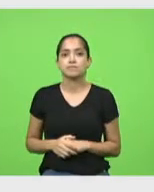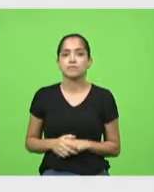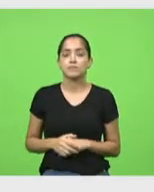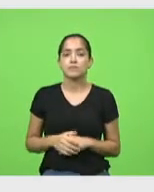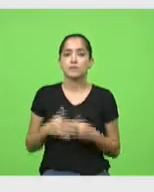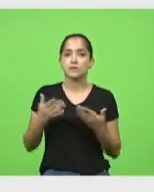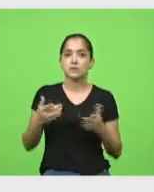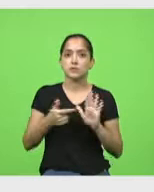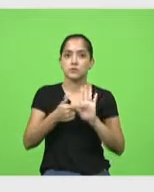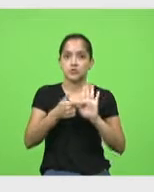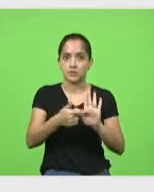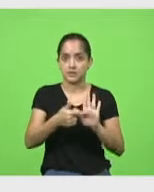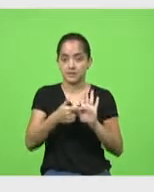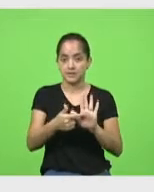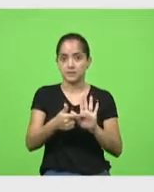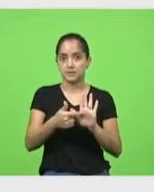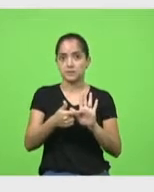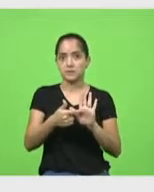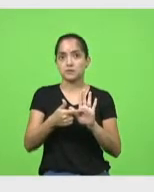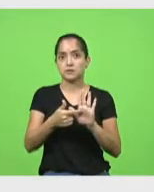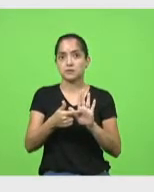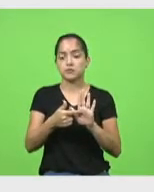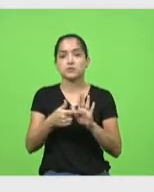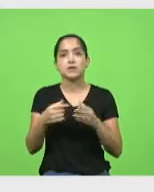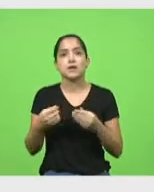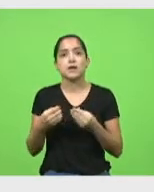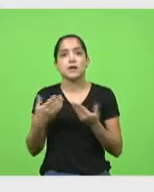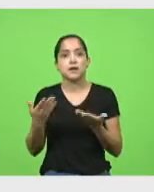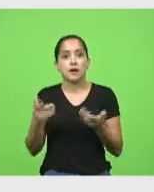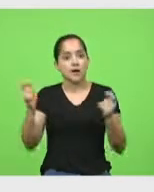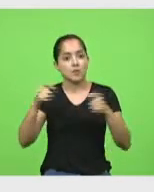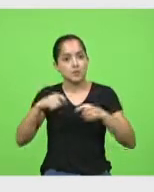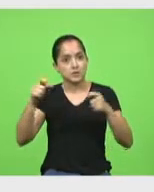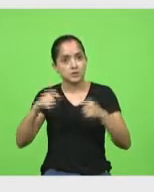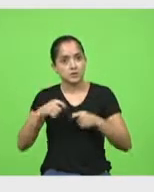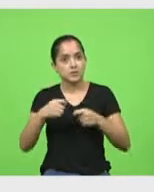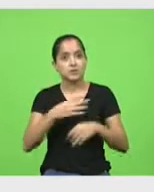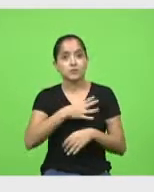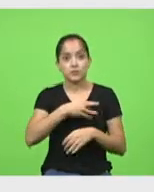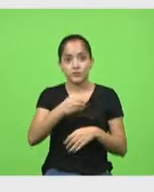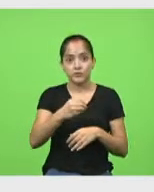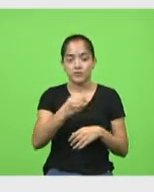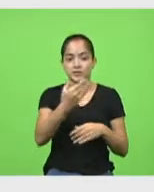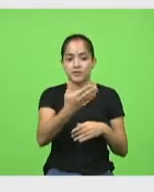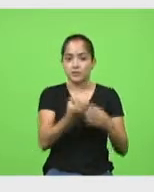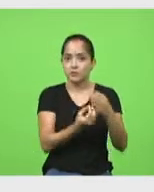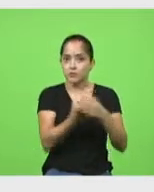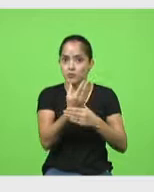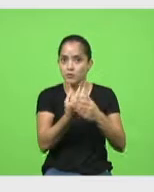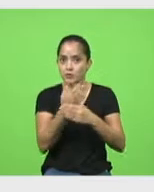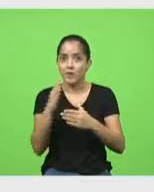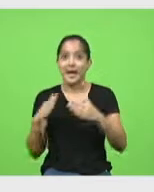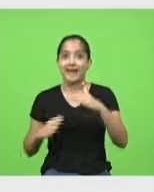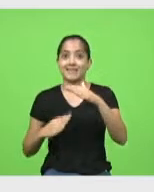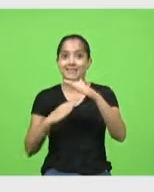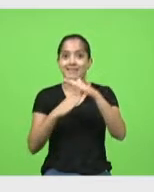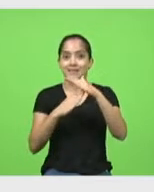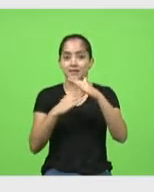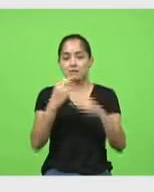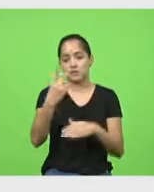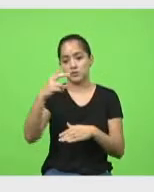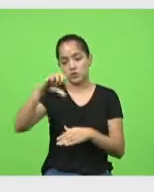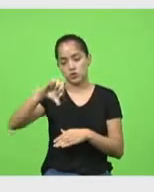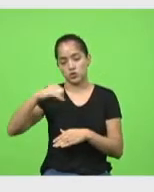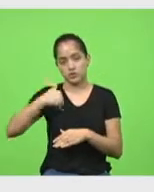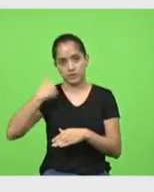Estamos apresentando aí oportunidade para o filho do produtor rural, com até 29 anos de idade, de 16